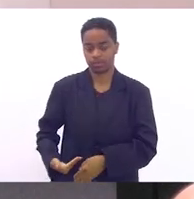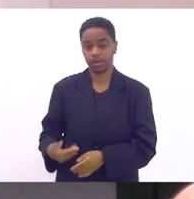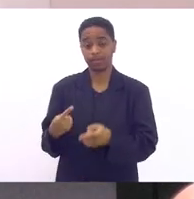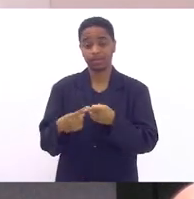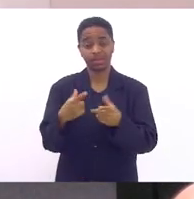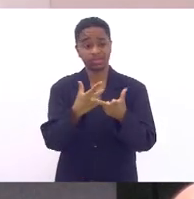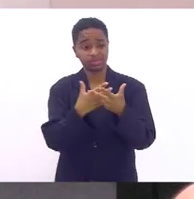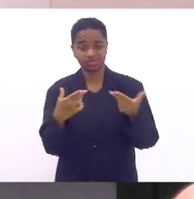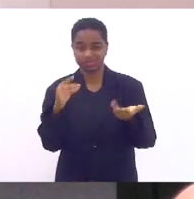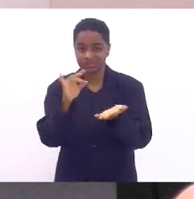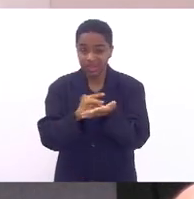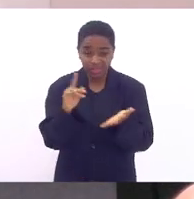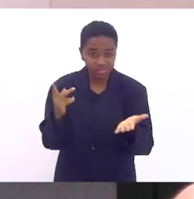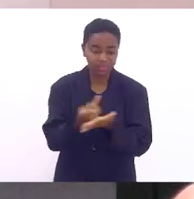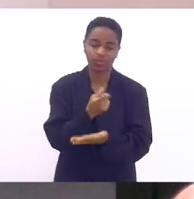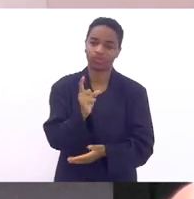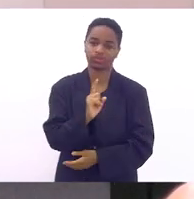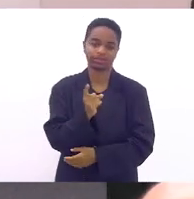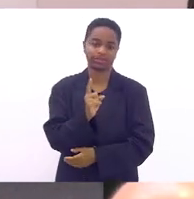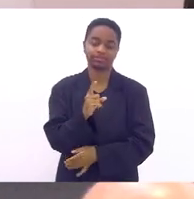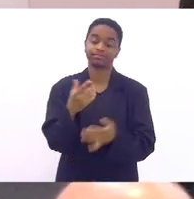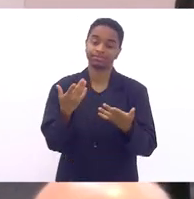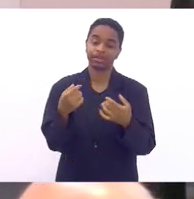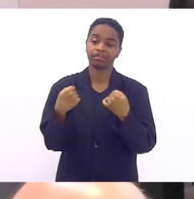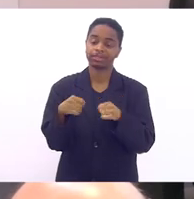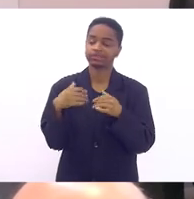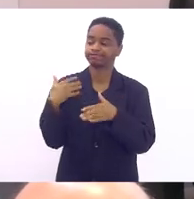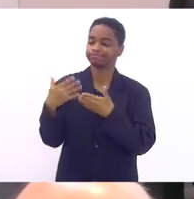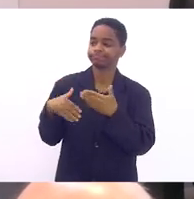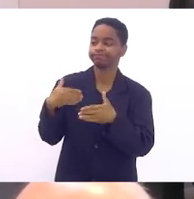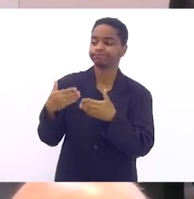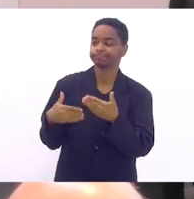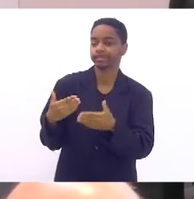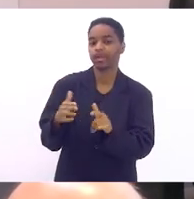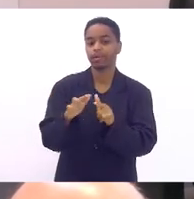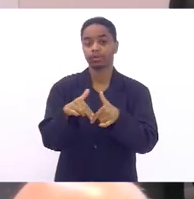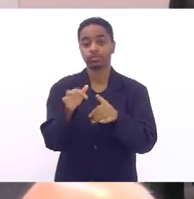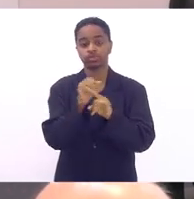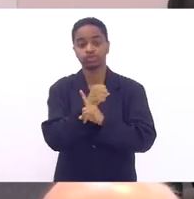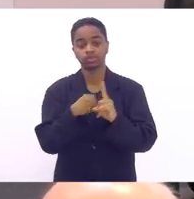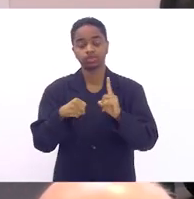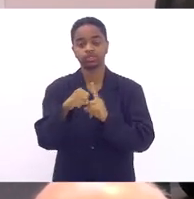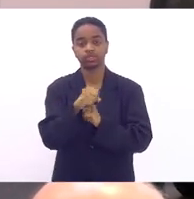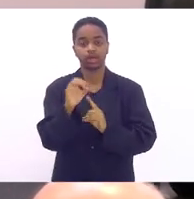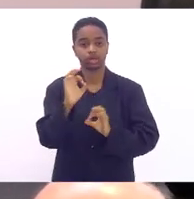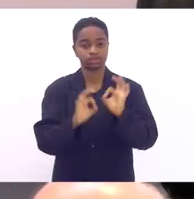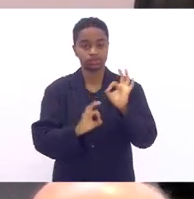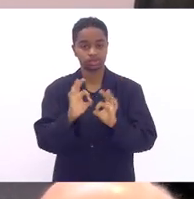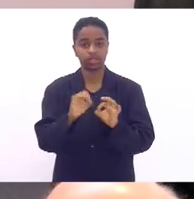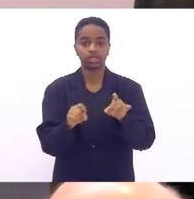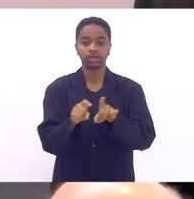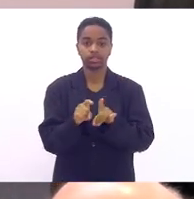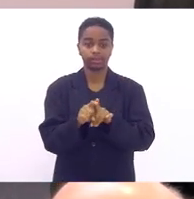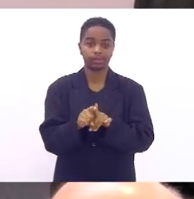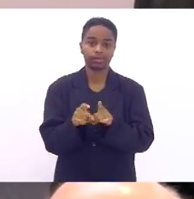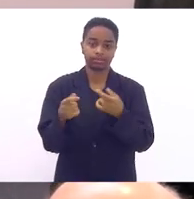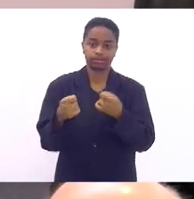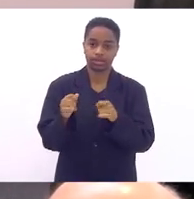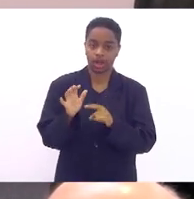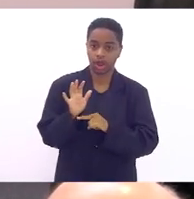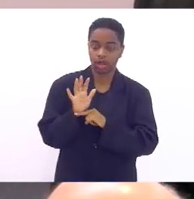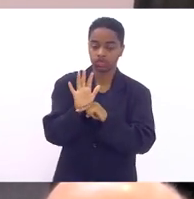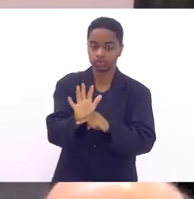não acontecem então é preciso empurrar empurrar por isso a sociedade civil organizada também para ajudar nesse sentido